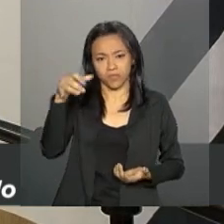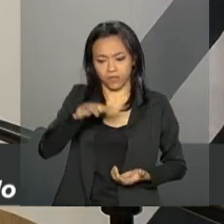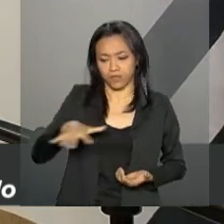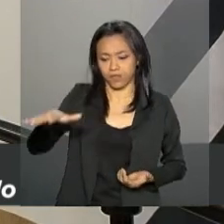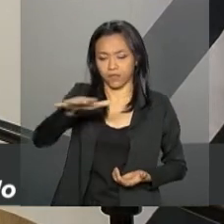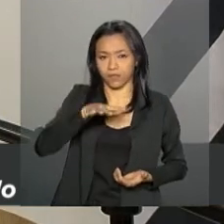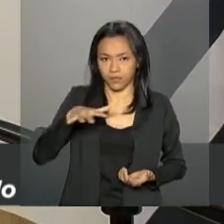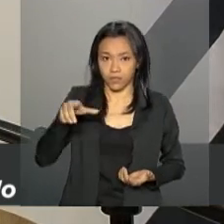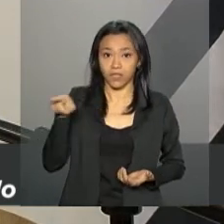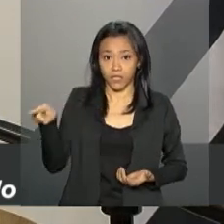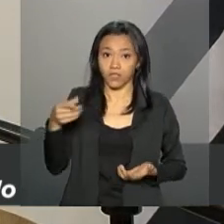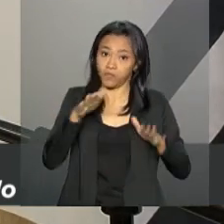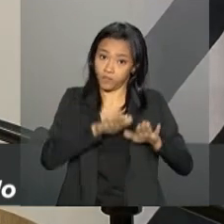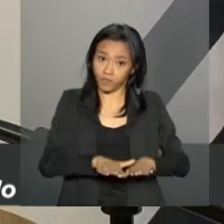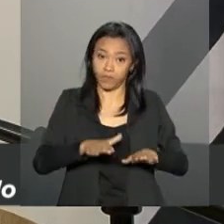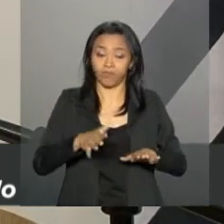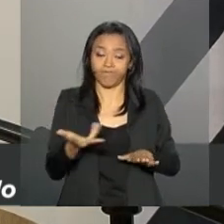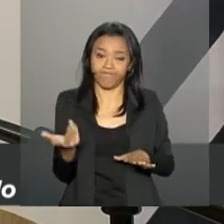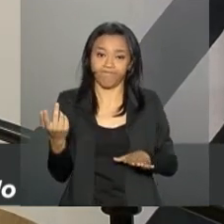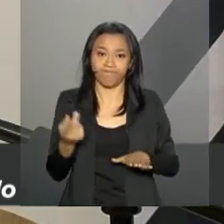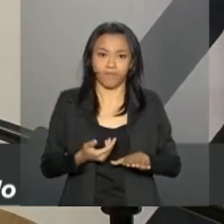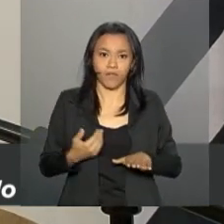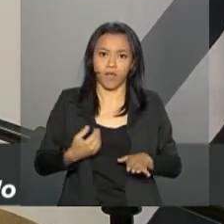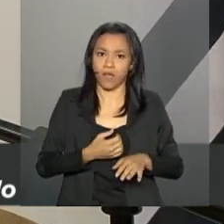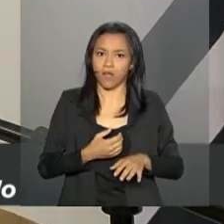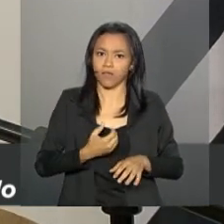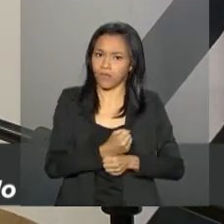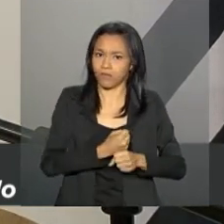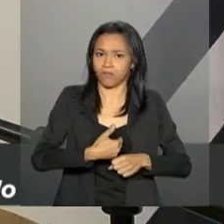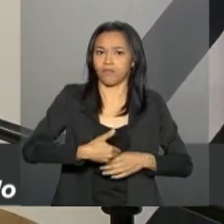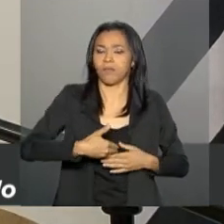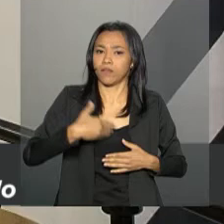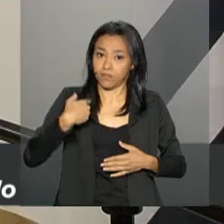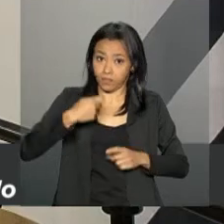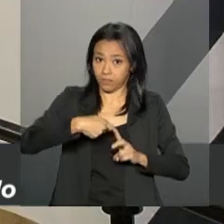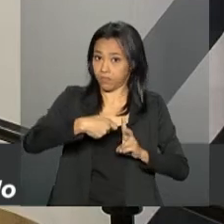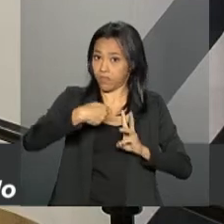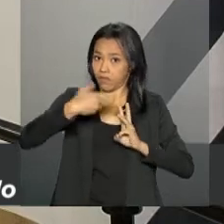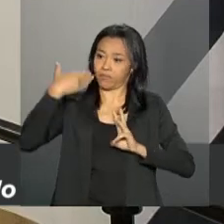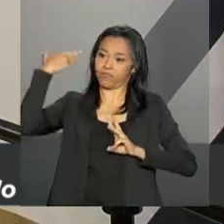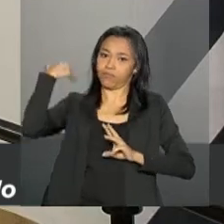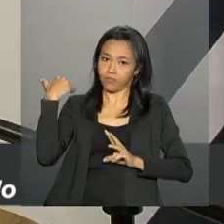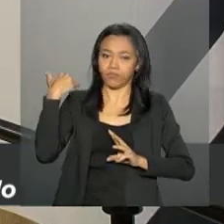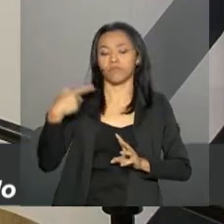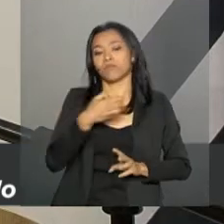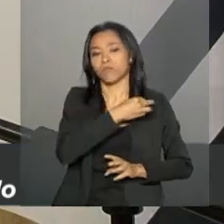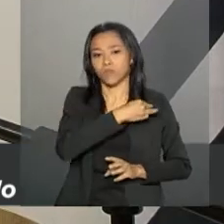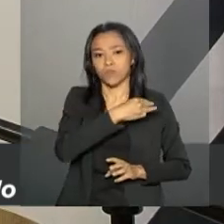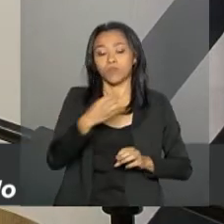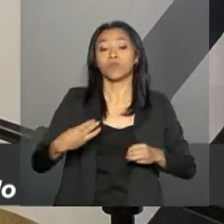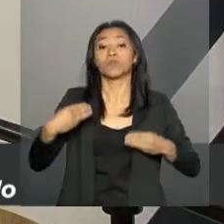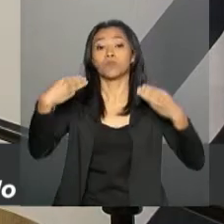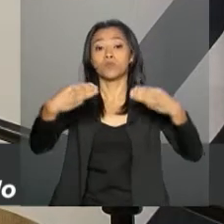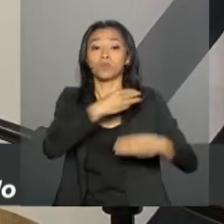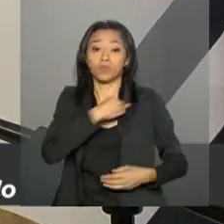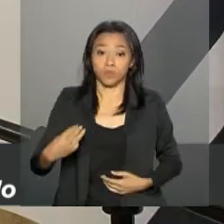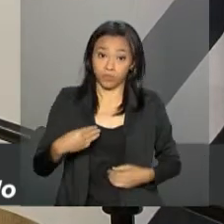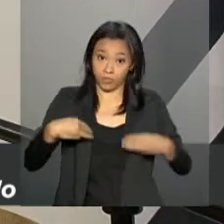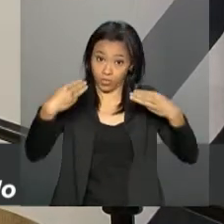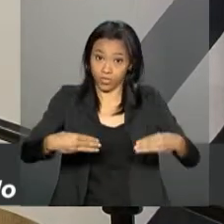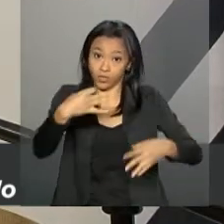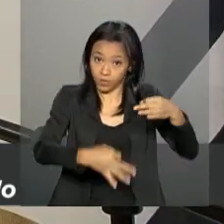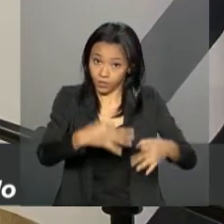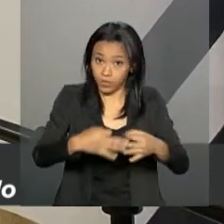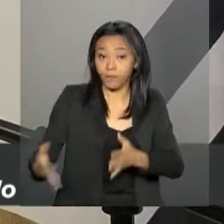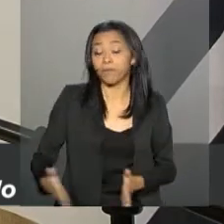ocupou ao longo do tempo. E realmente foi esta foi a força motriz que me levou a criar o